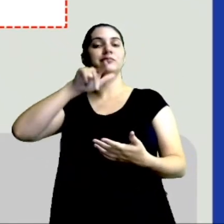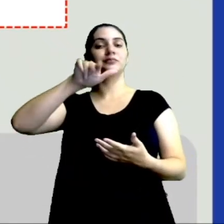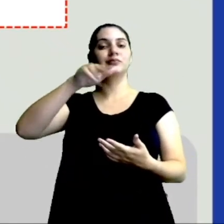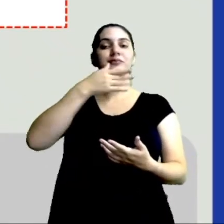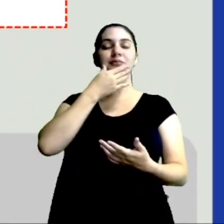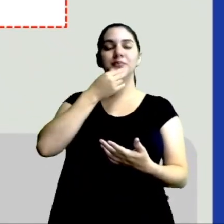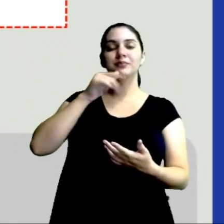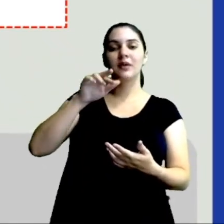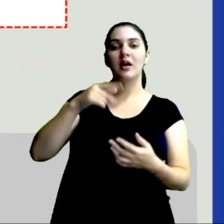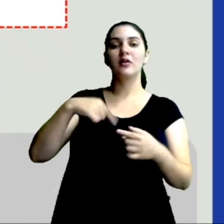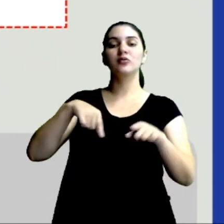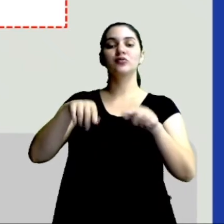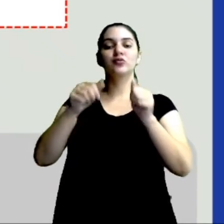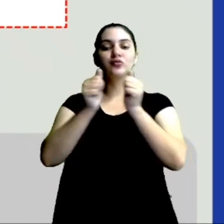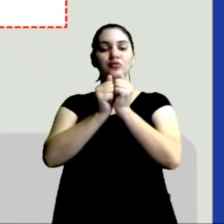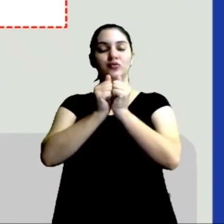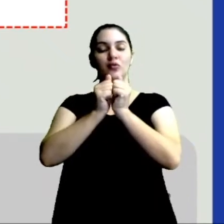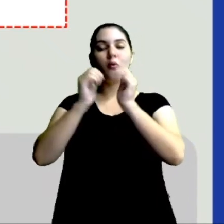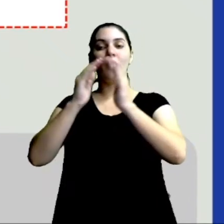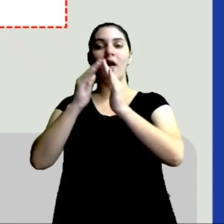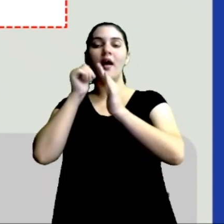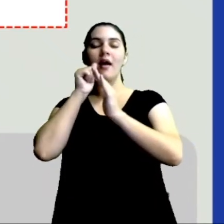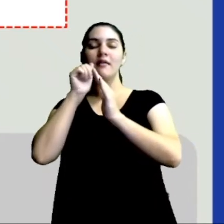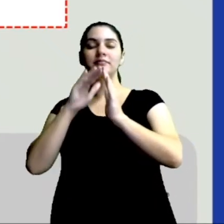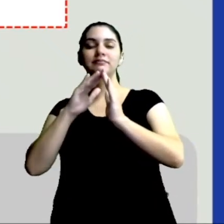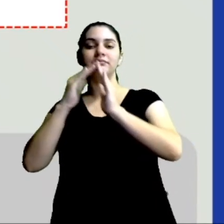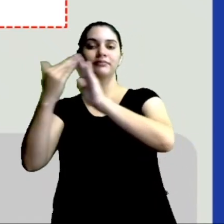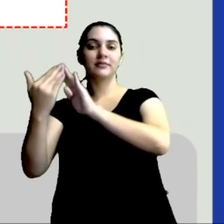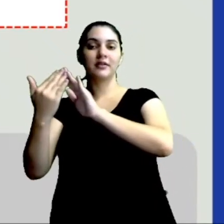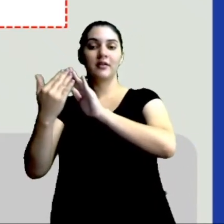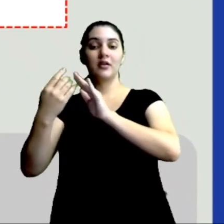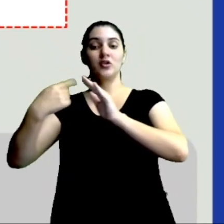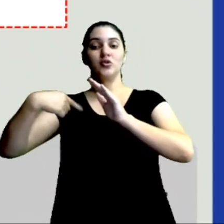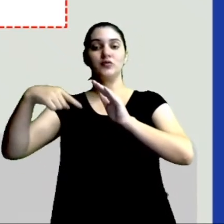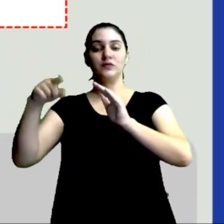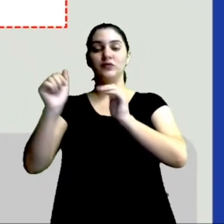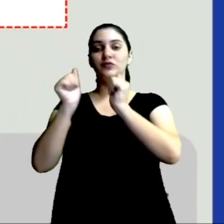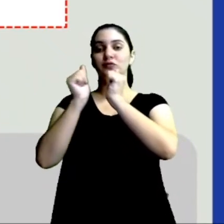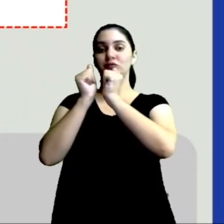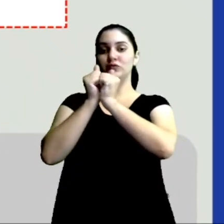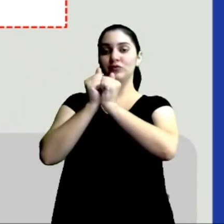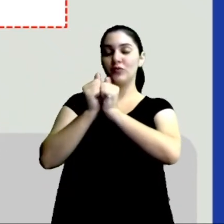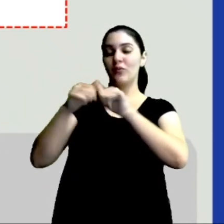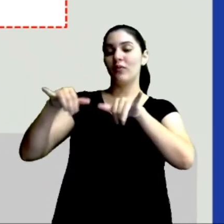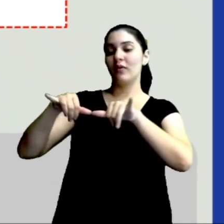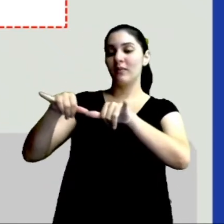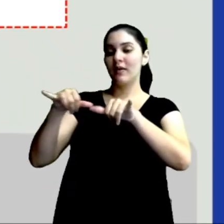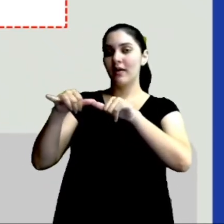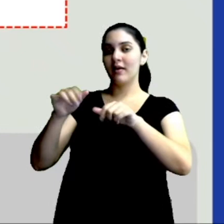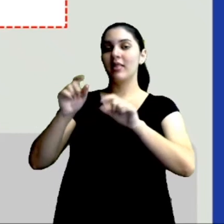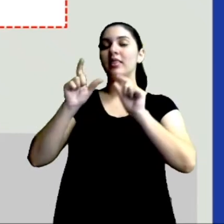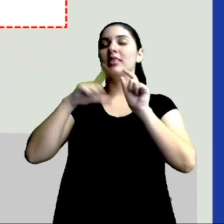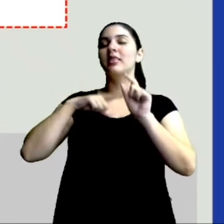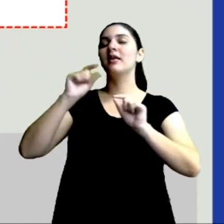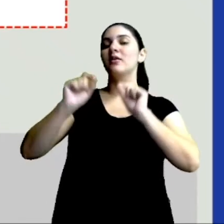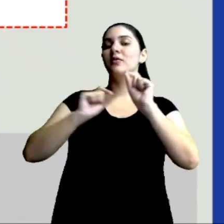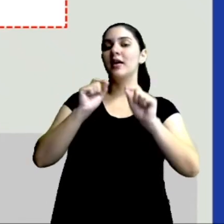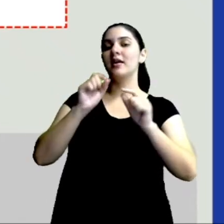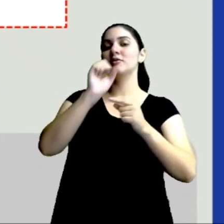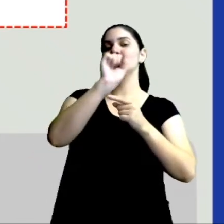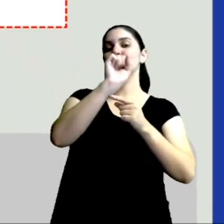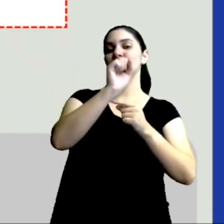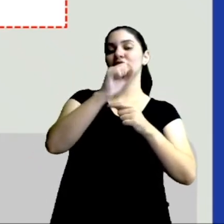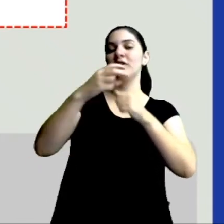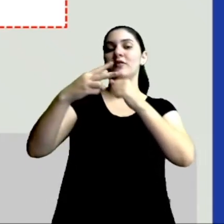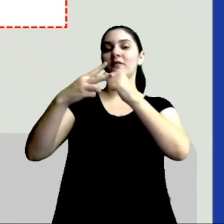substantivos, foram ao mercado juntos e também sujeito. Então, temos aí sujeito, verbo e complemento. E